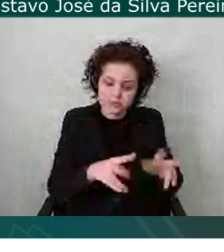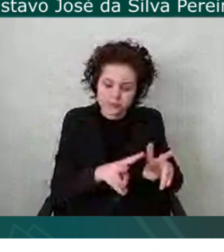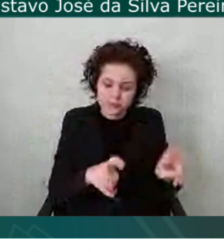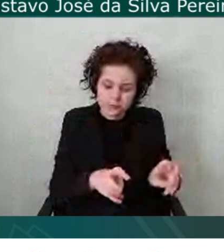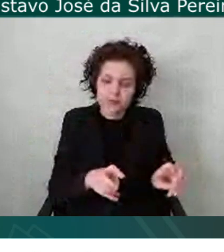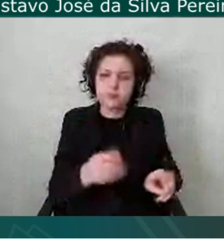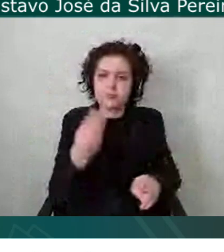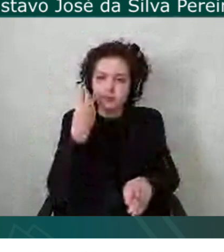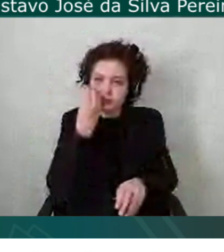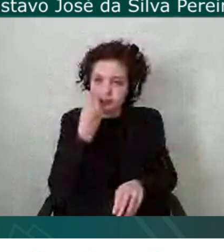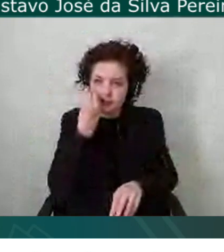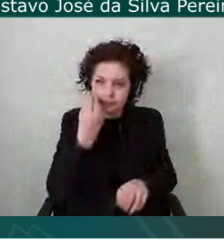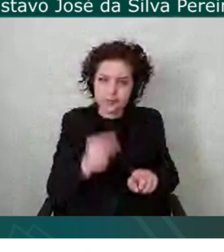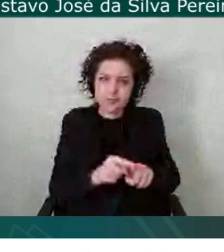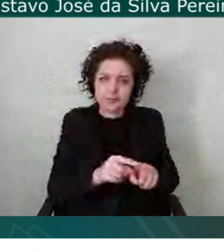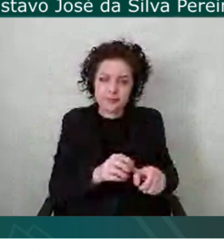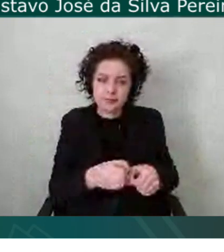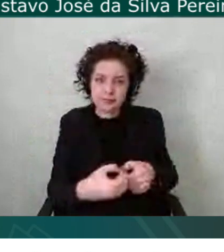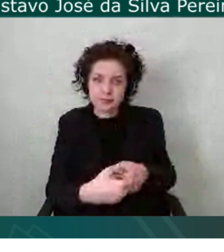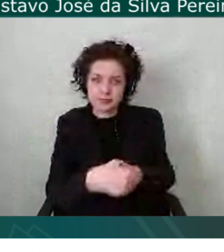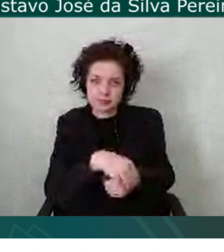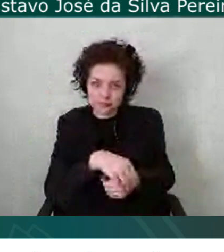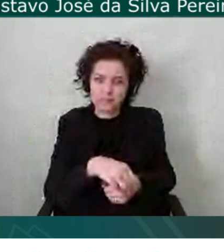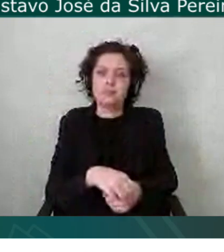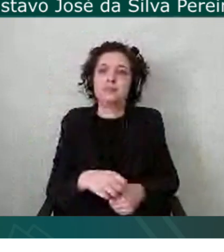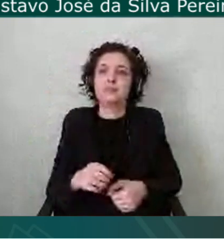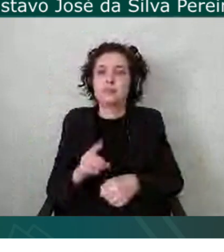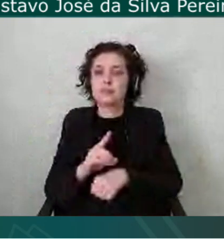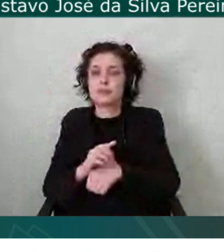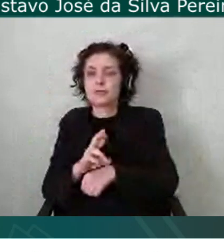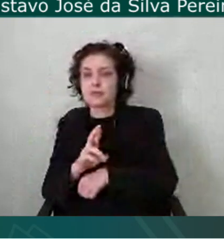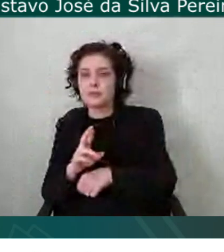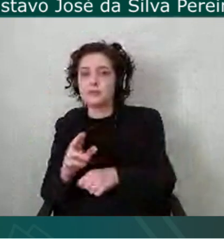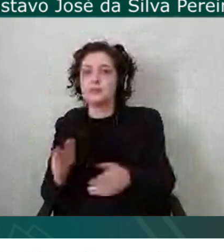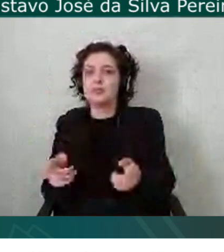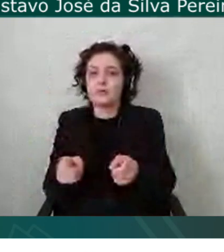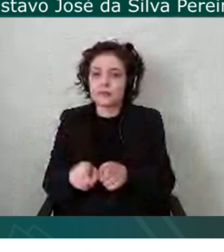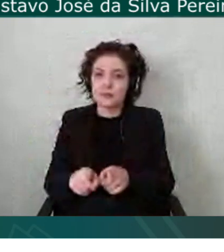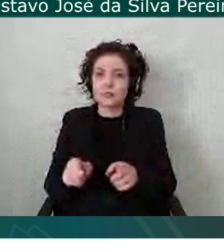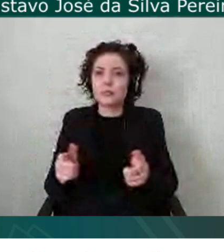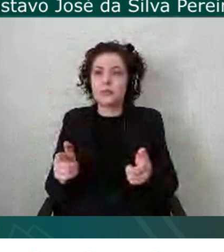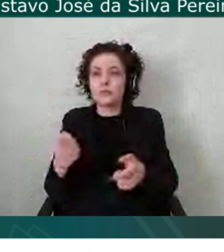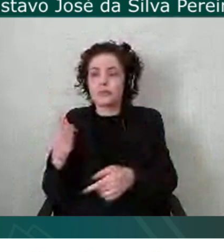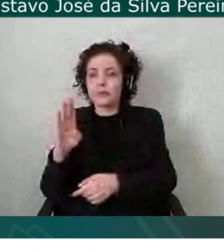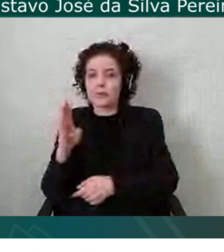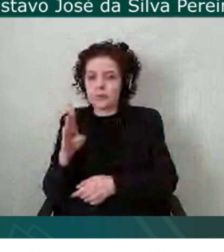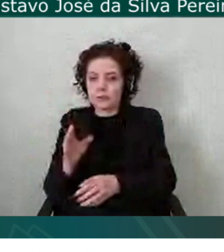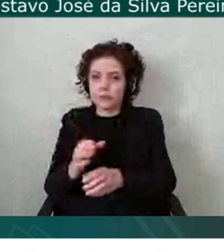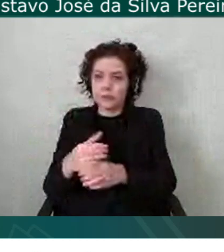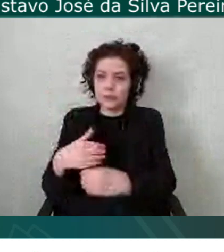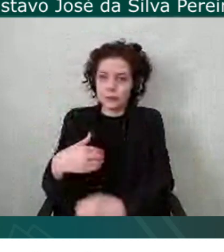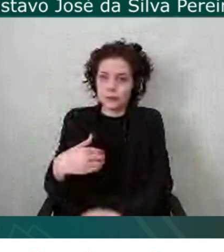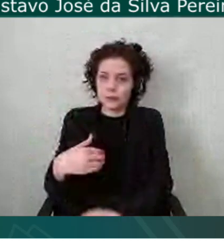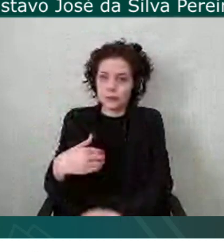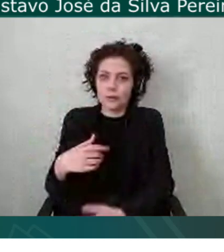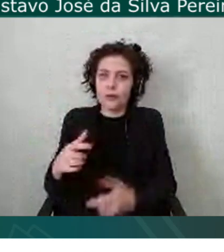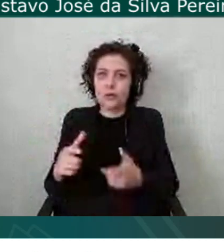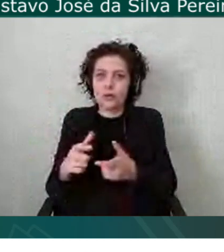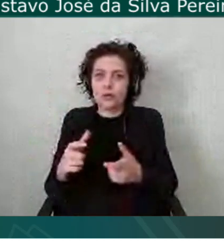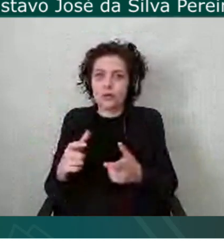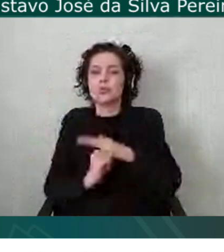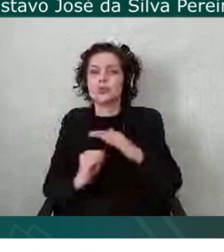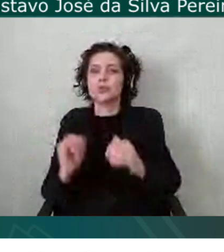e molecular. Realizou um doutorado sanduíche no Laboratório de Biologia Celular e Molecular do Instituto Nacional para